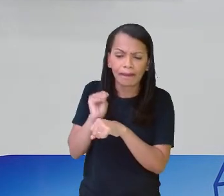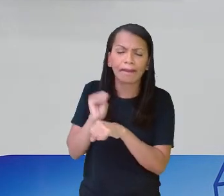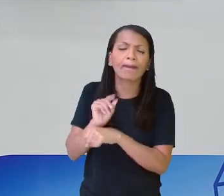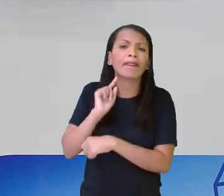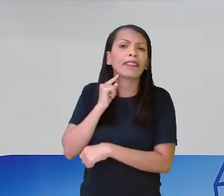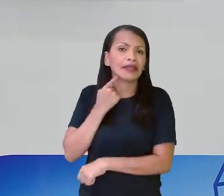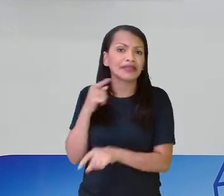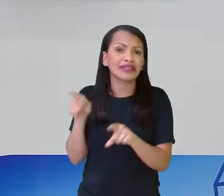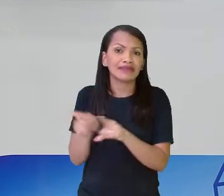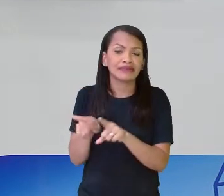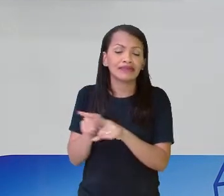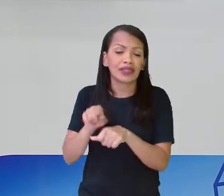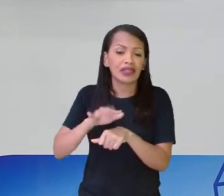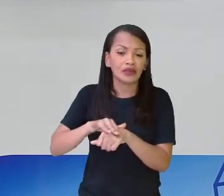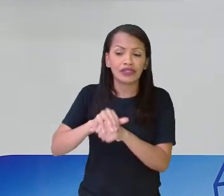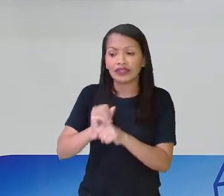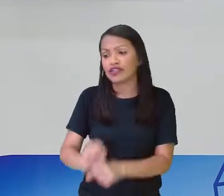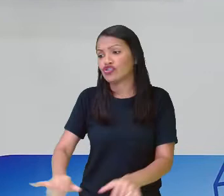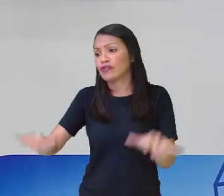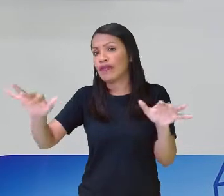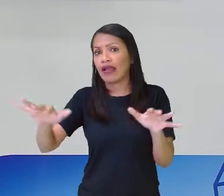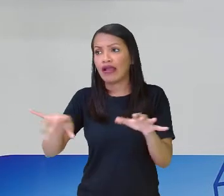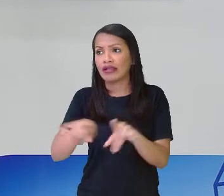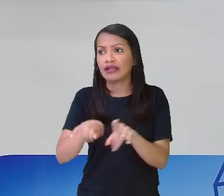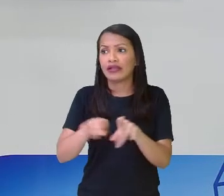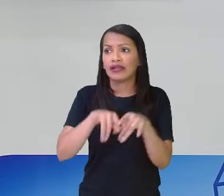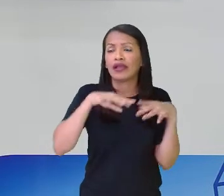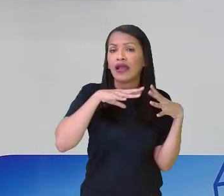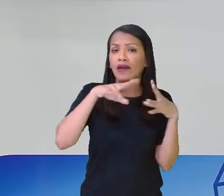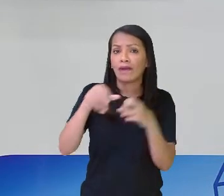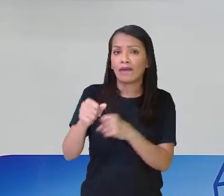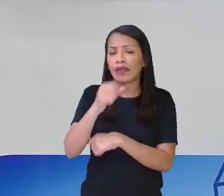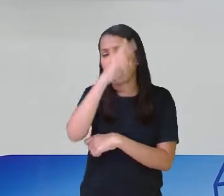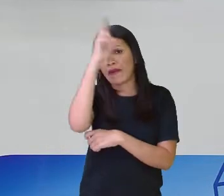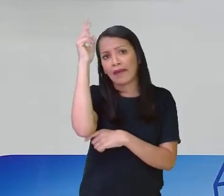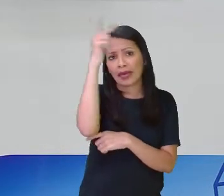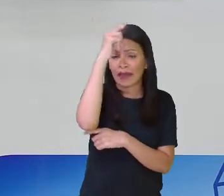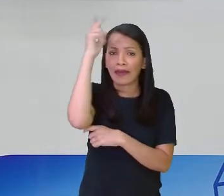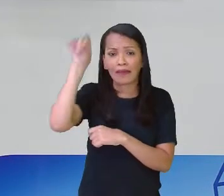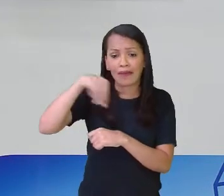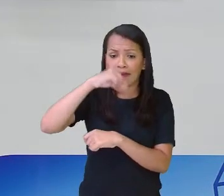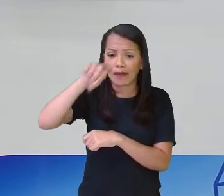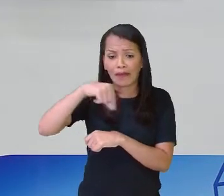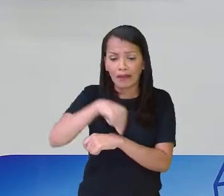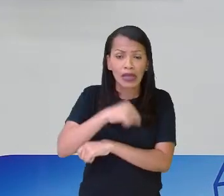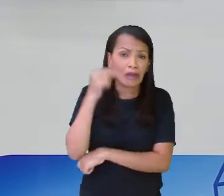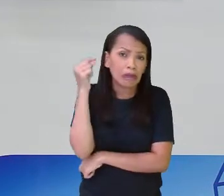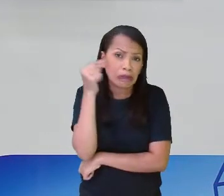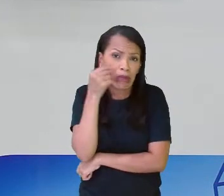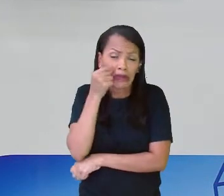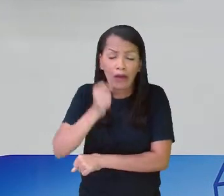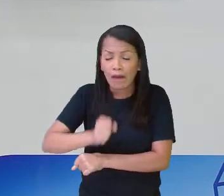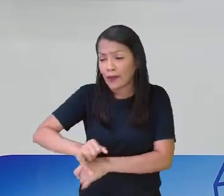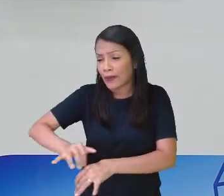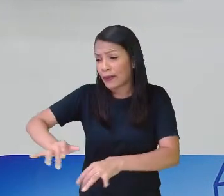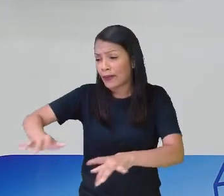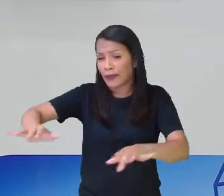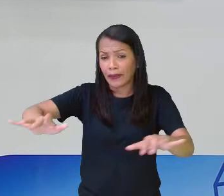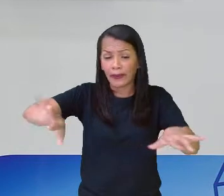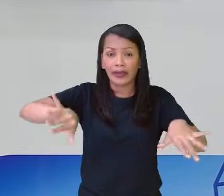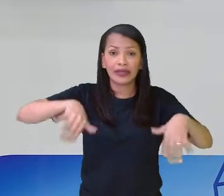evita que doenças se propaguem, que esses animais aqui, ó, barata, mosca, rato, eles se proliferem.